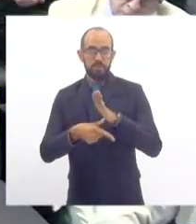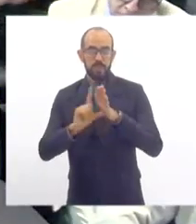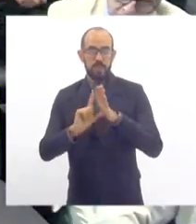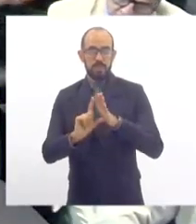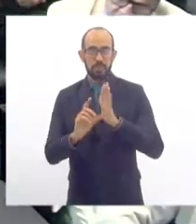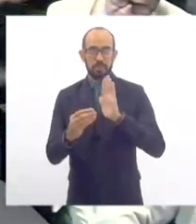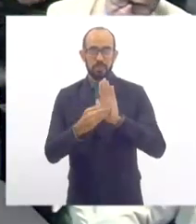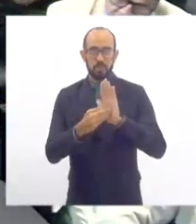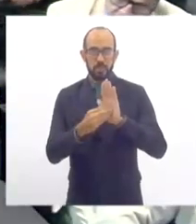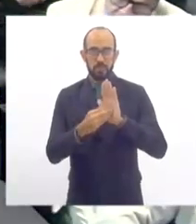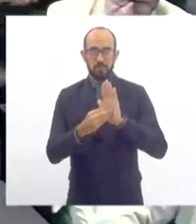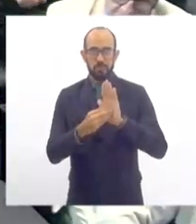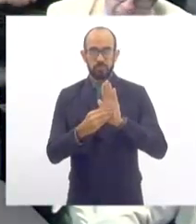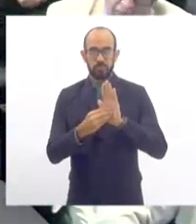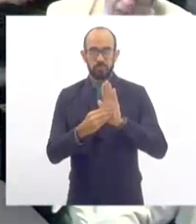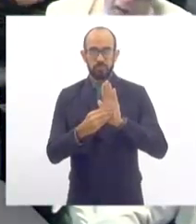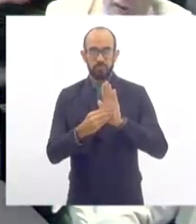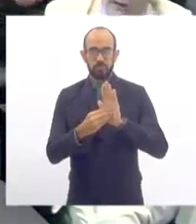é?